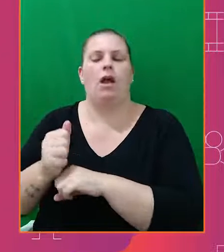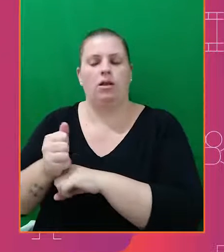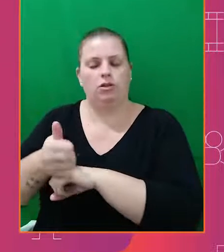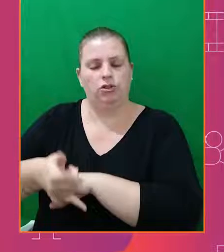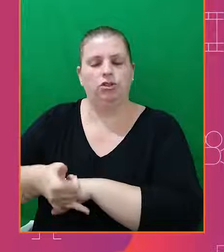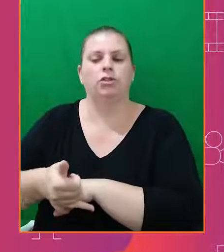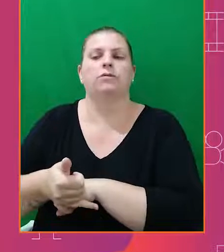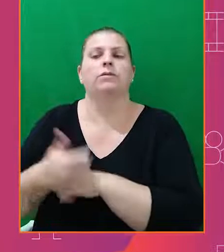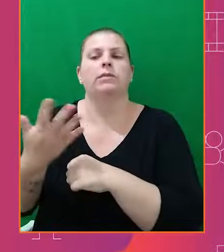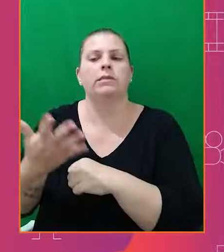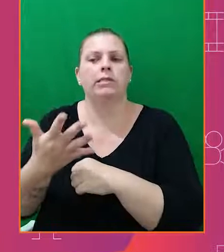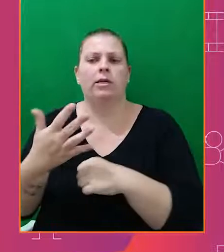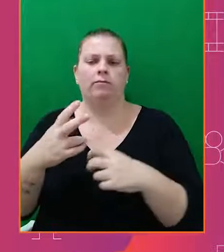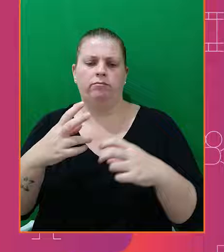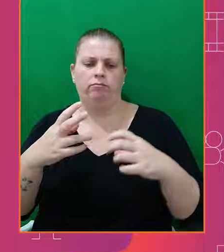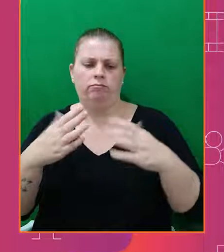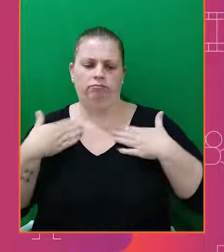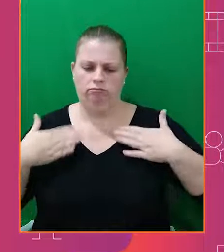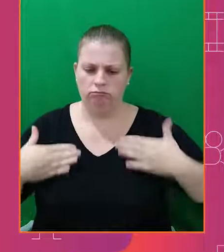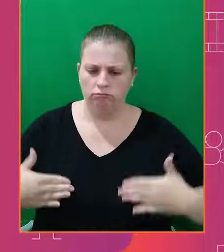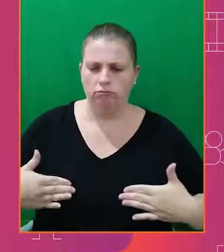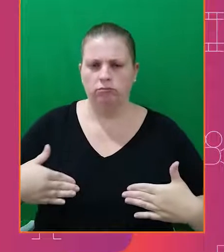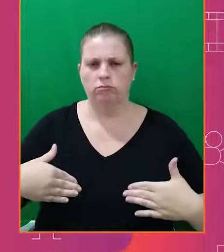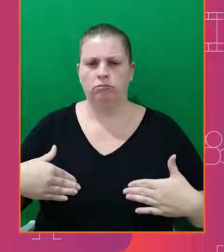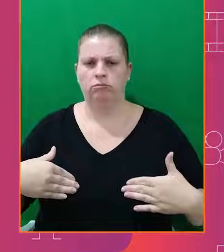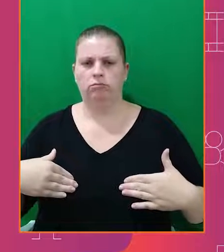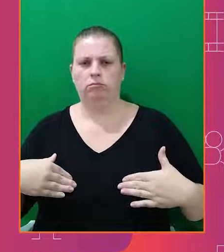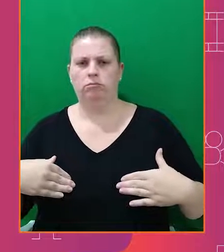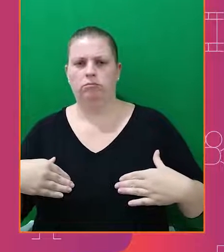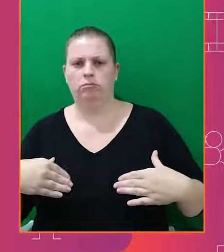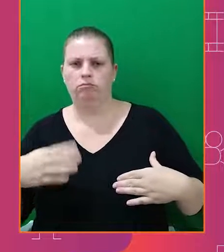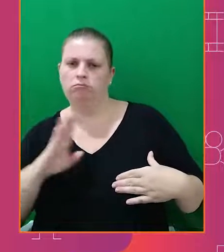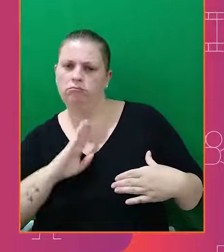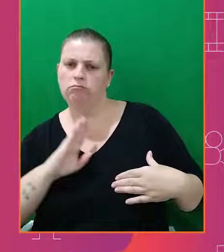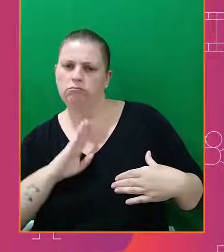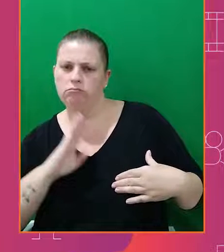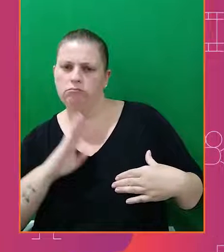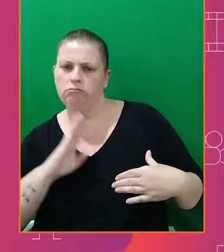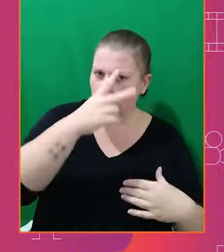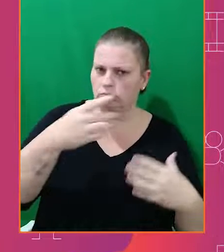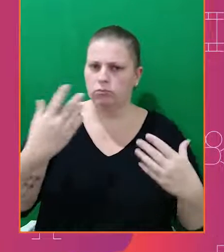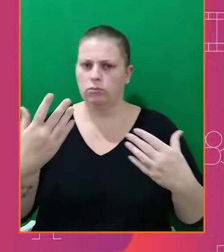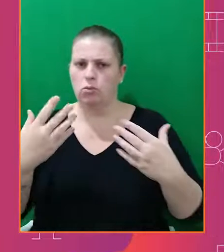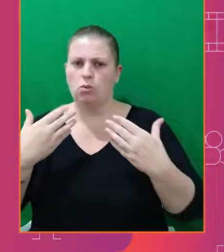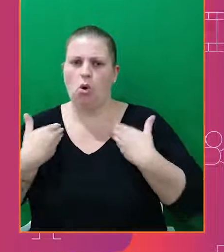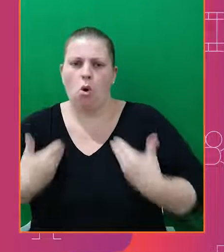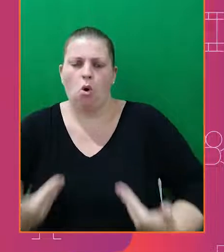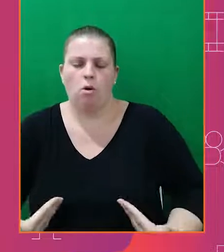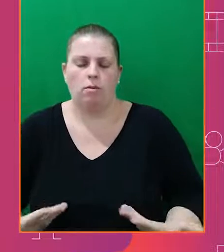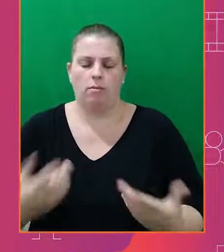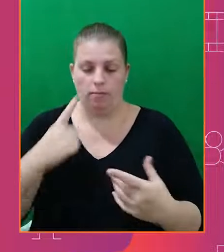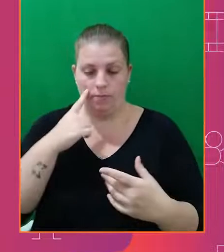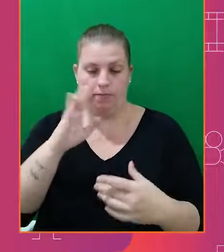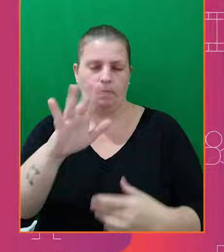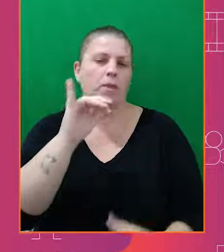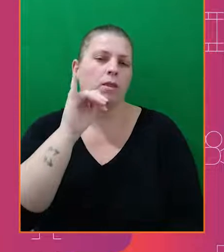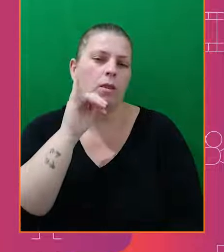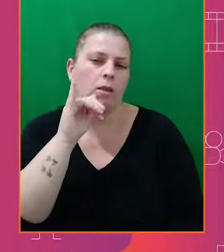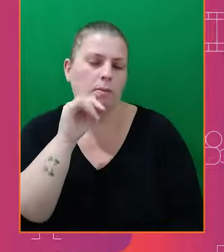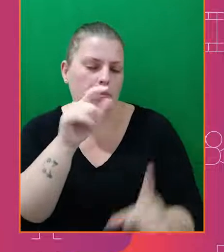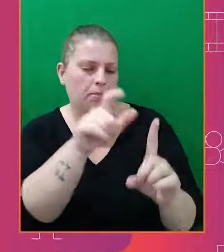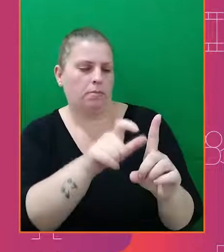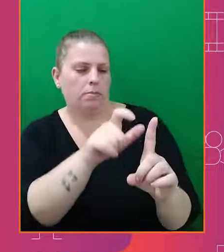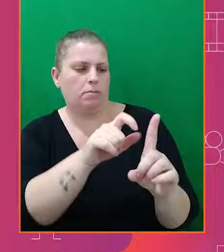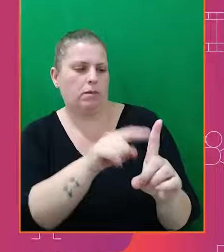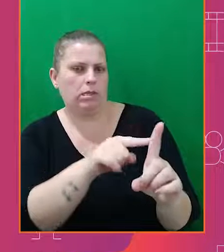físicas e psicológicas que podem ser ou não incluídas na história que dão a alma do roteiro. Por